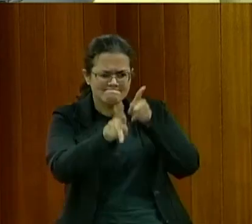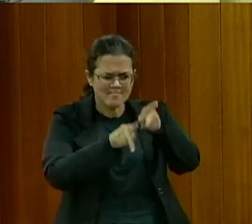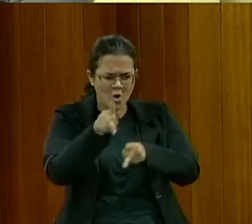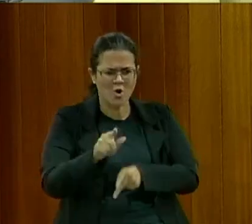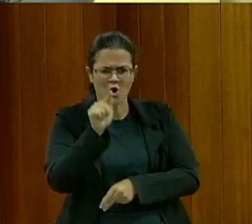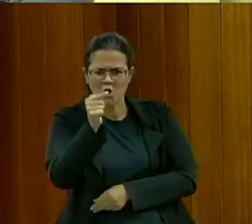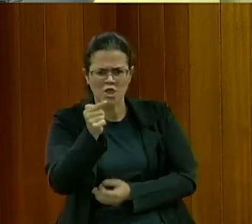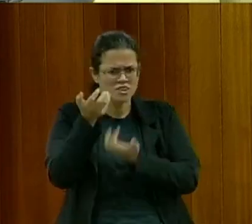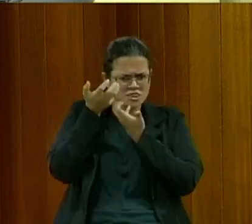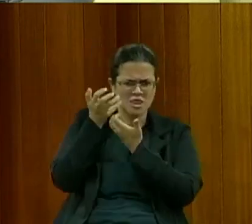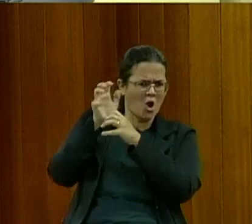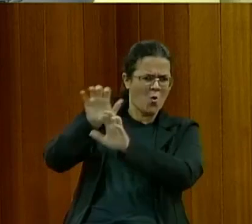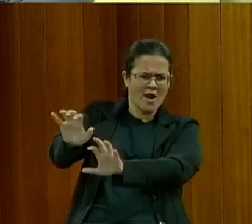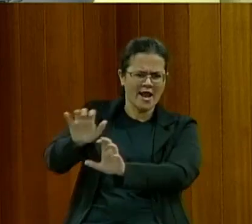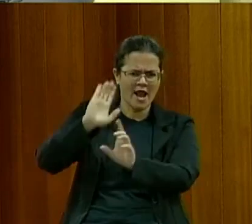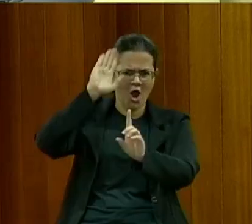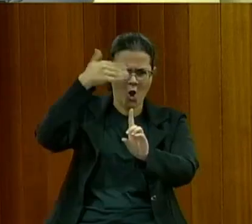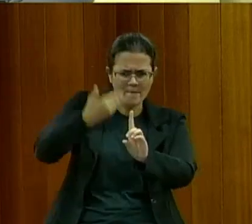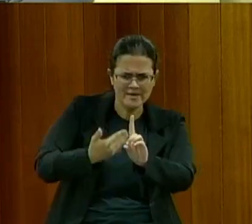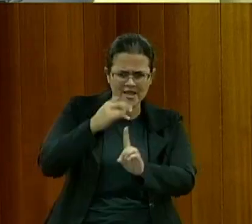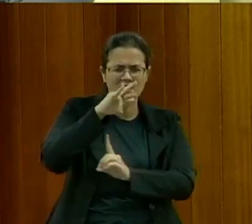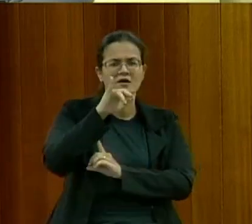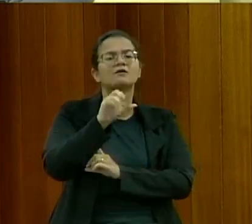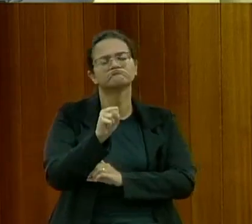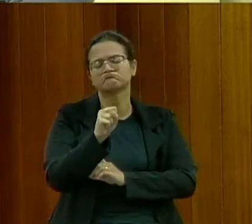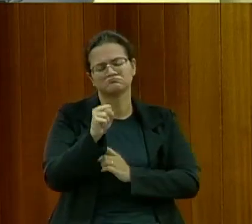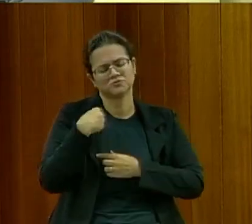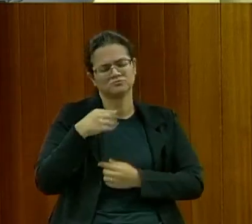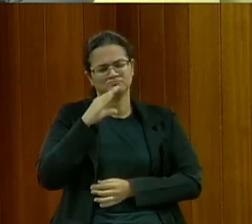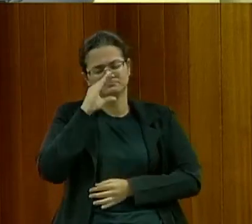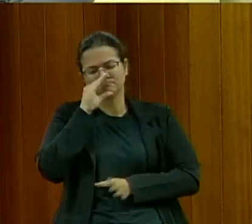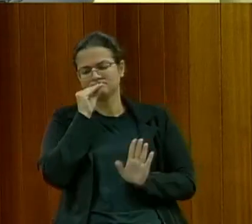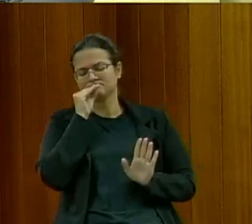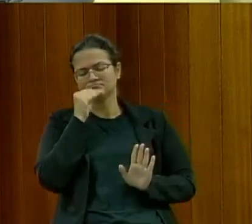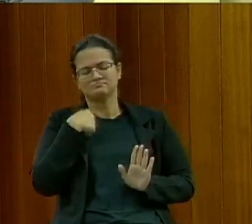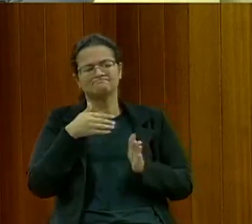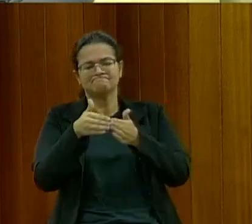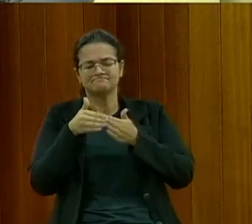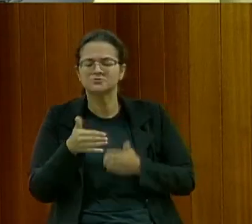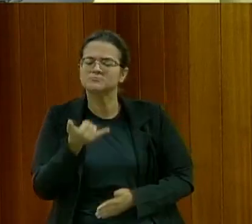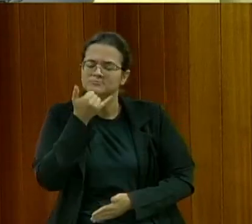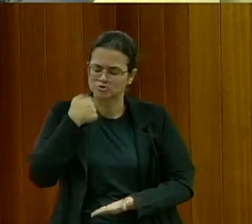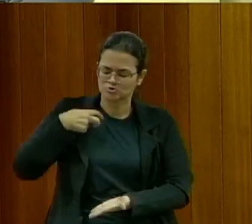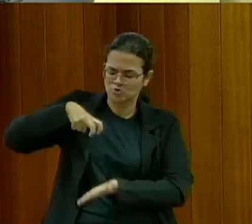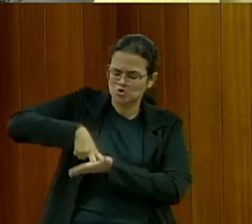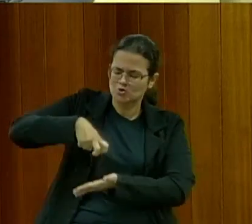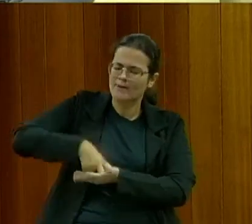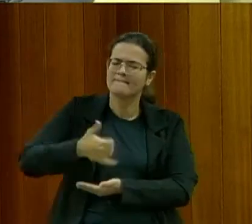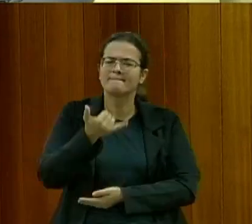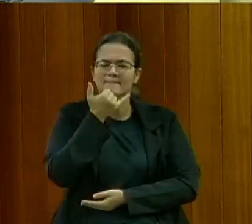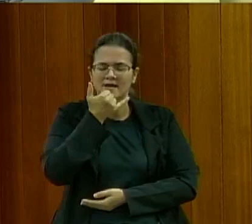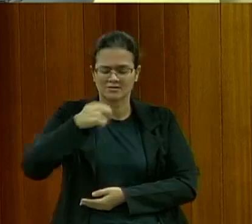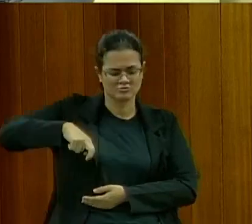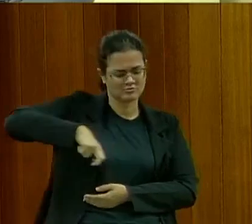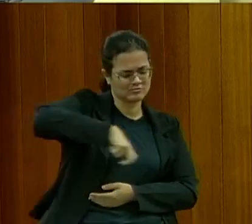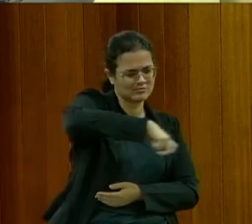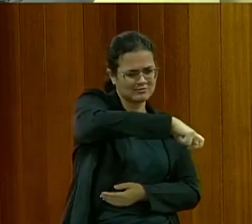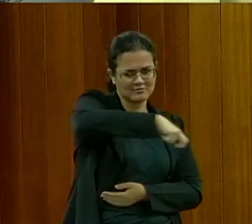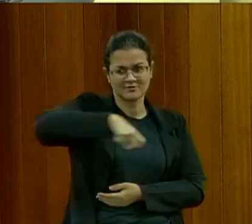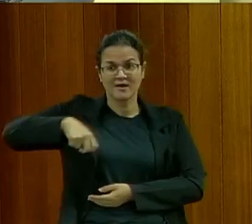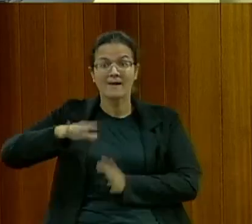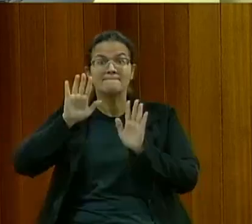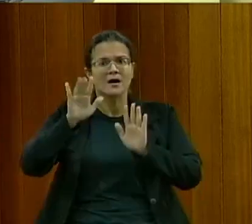Íris, eu peço perdão aqui de joelho, Eu ando para lá e para cá, Mas ouvi o povo de Goiânia. Não é ouvir